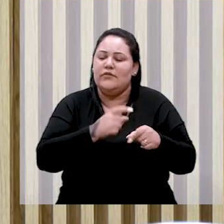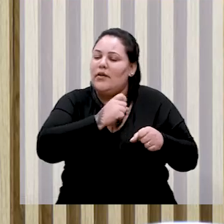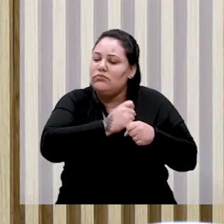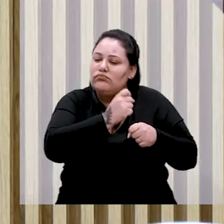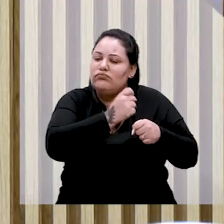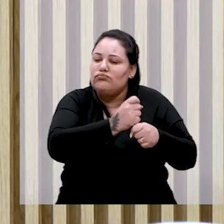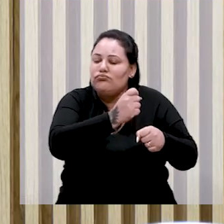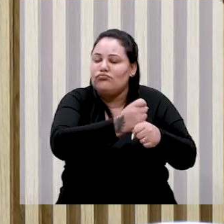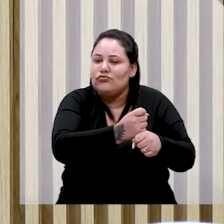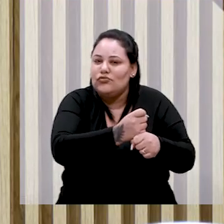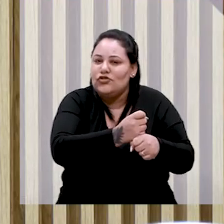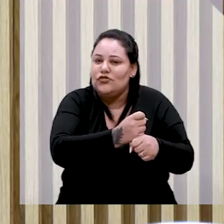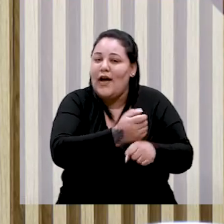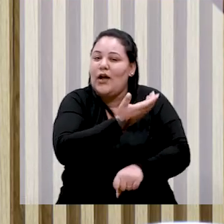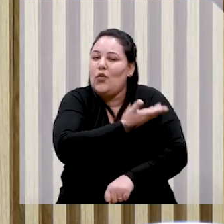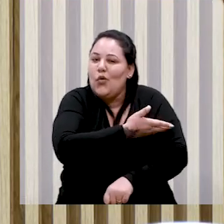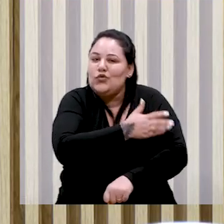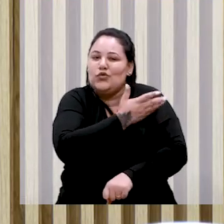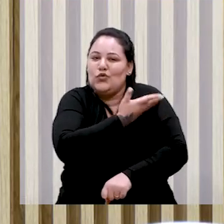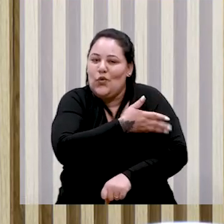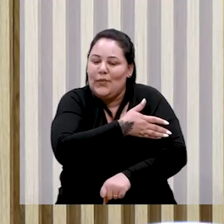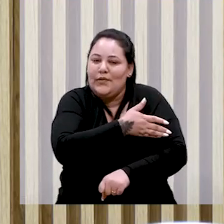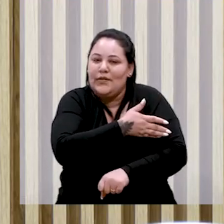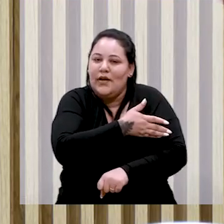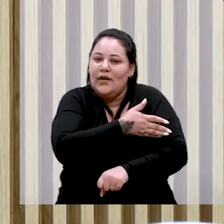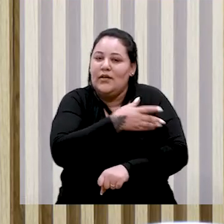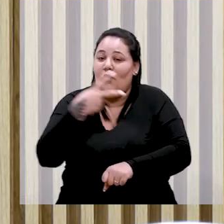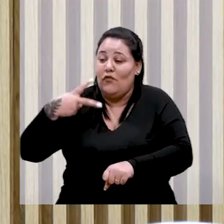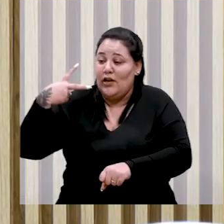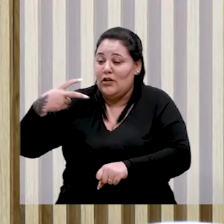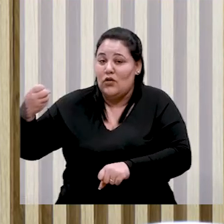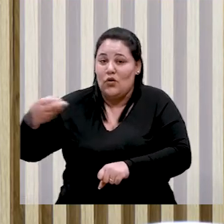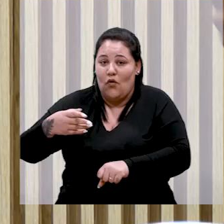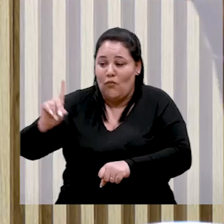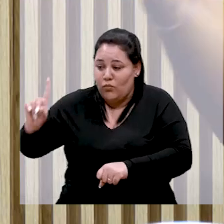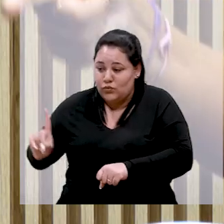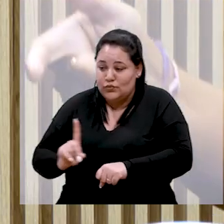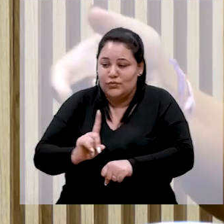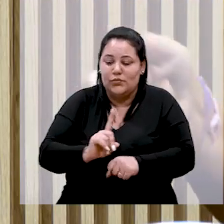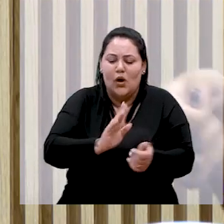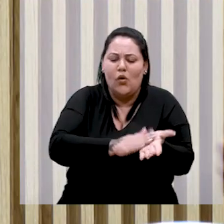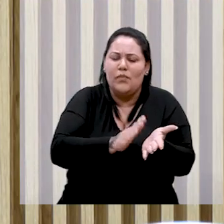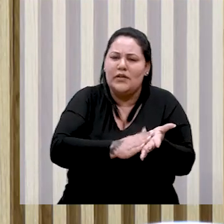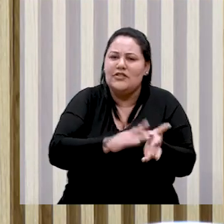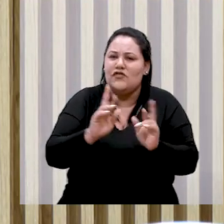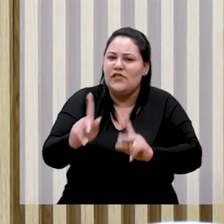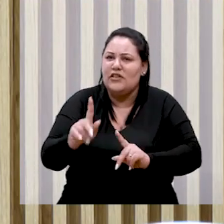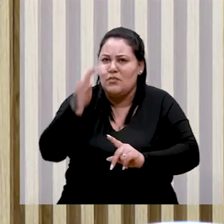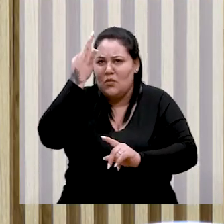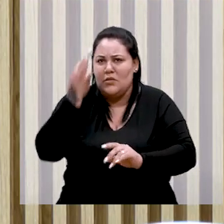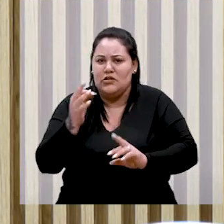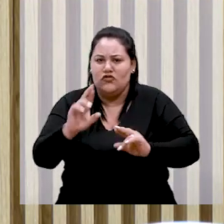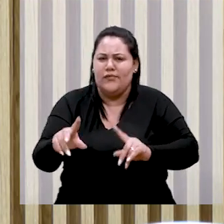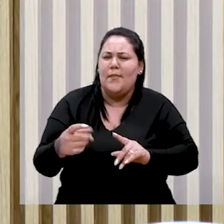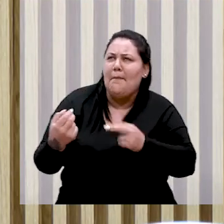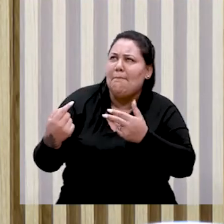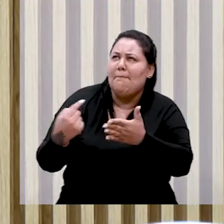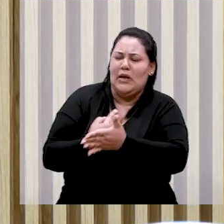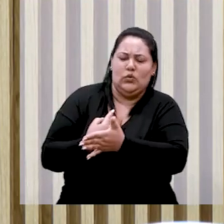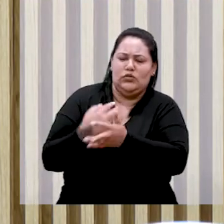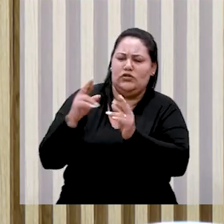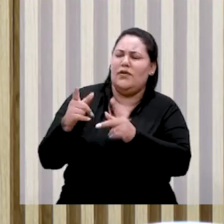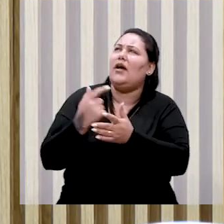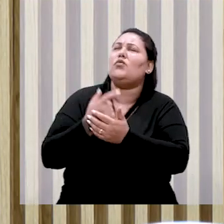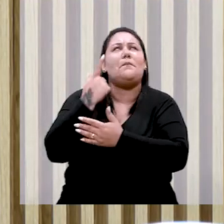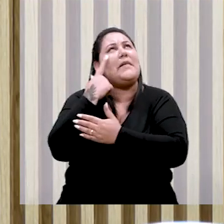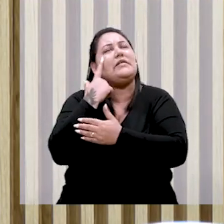gente vai se acostumando com algumas coisas. Então é importante que eles cheguem também uma cobrança diferente, um entendimento diferente, um